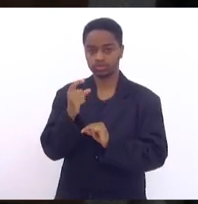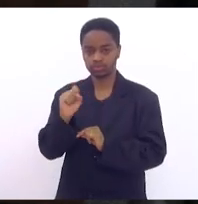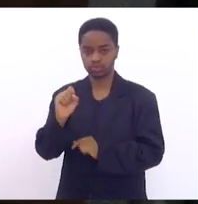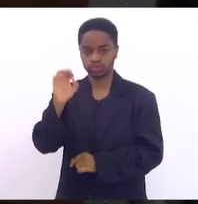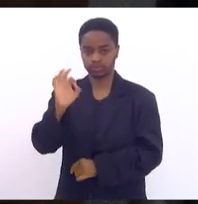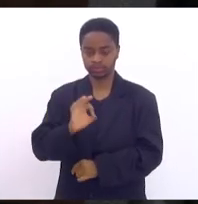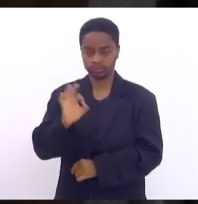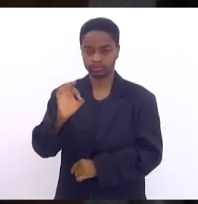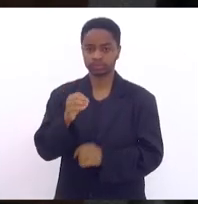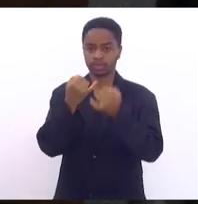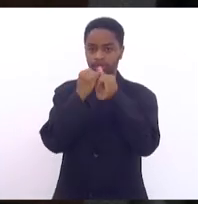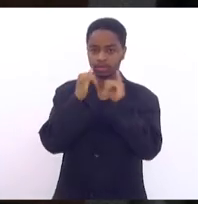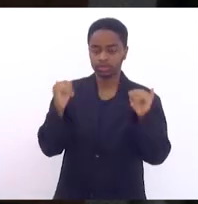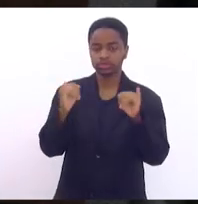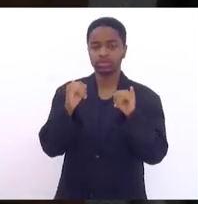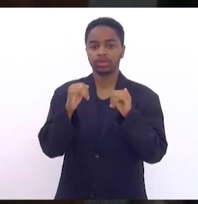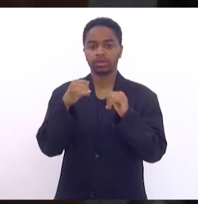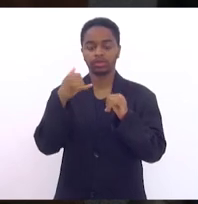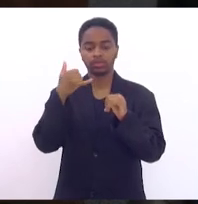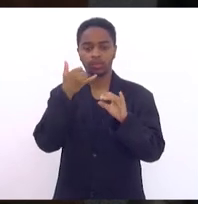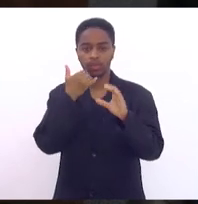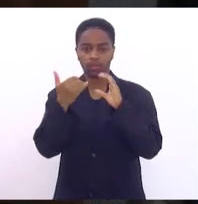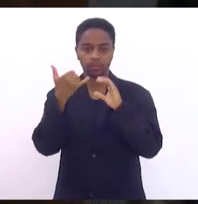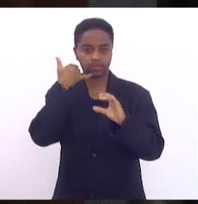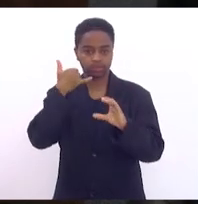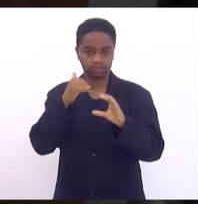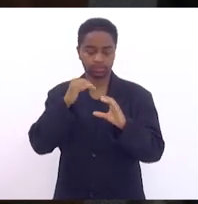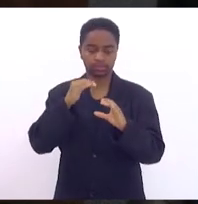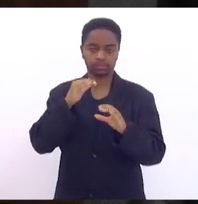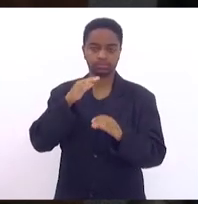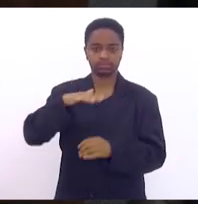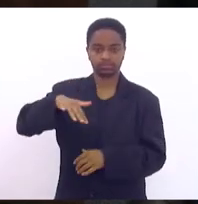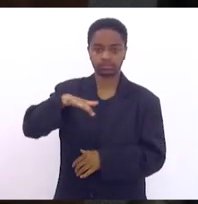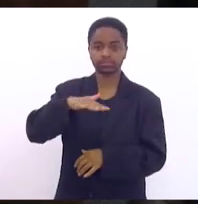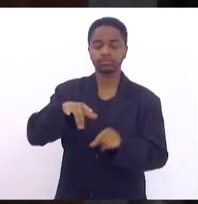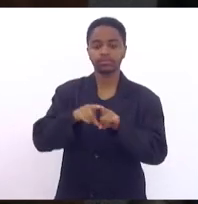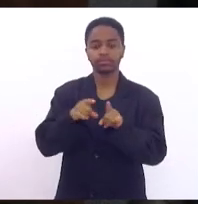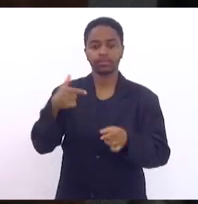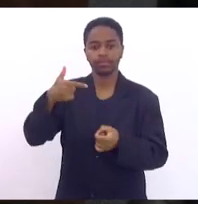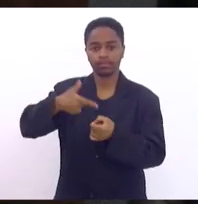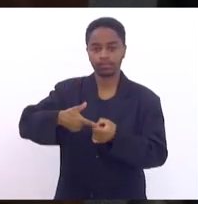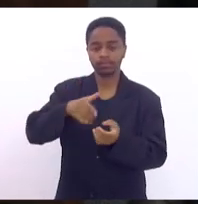sobre telecomunicações e combustíveis. A matéria foi publicada no dia